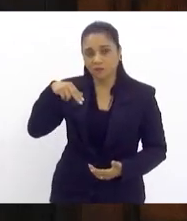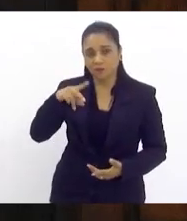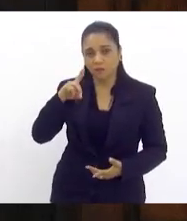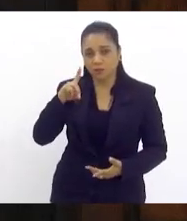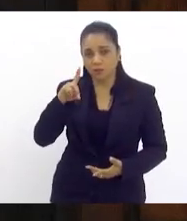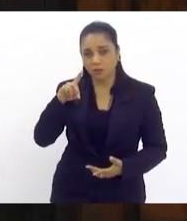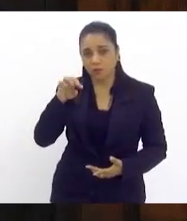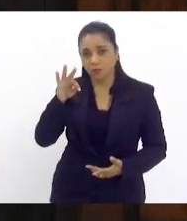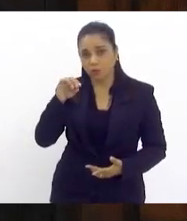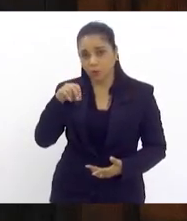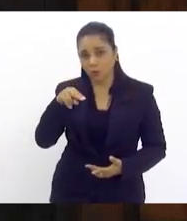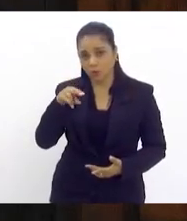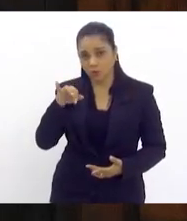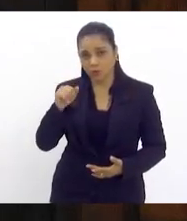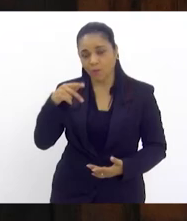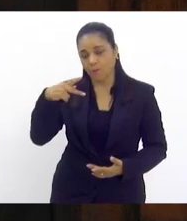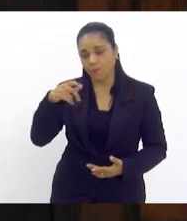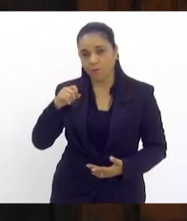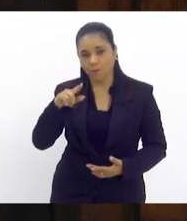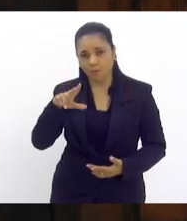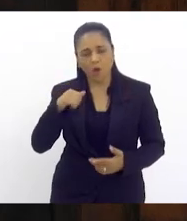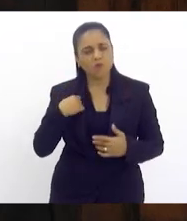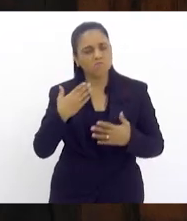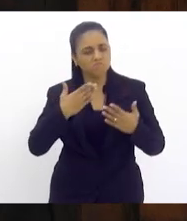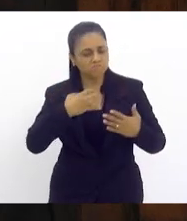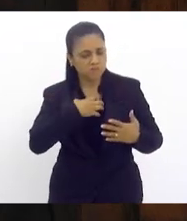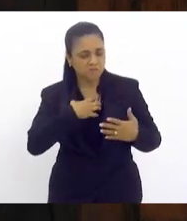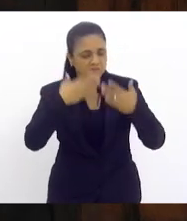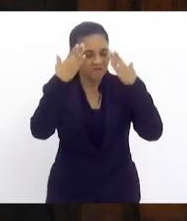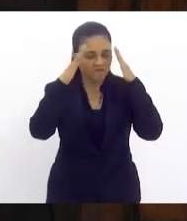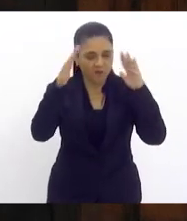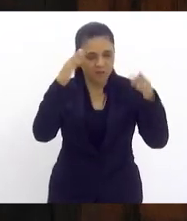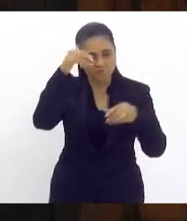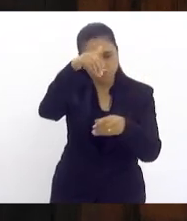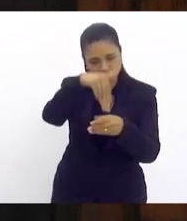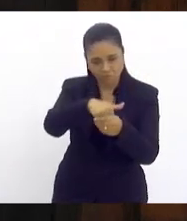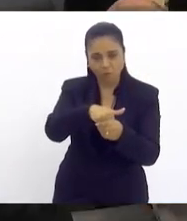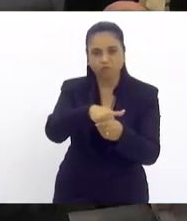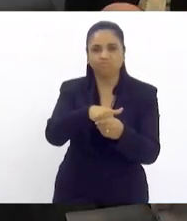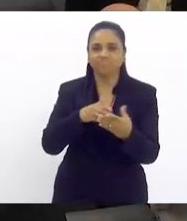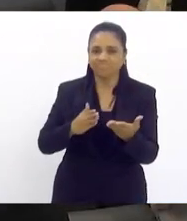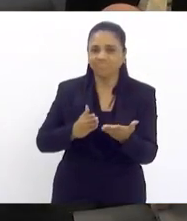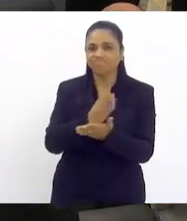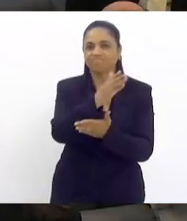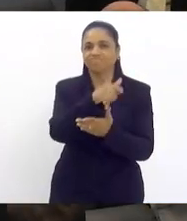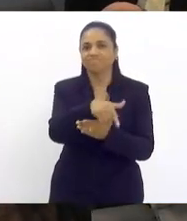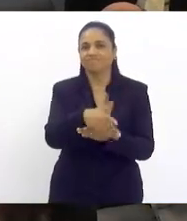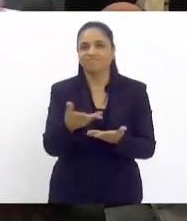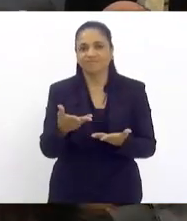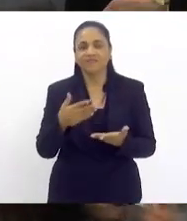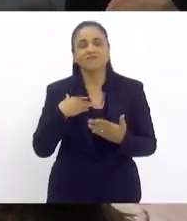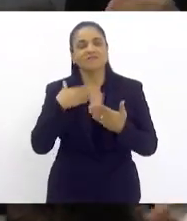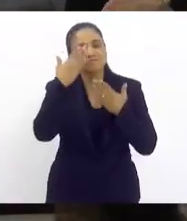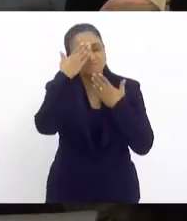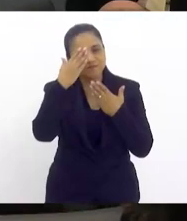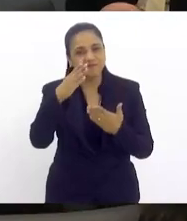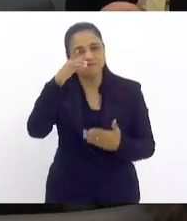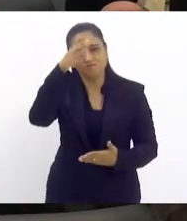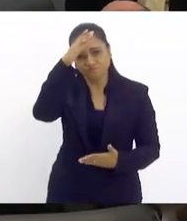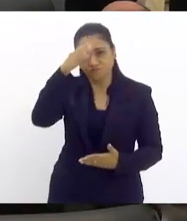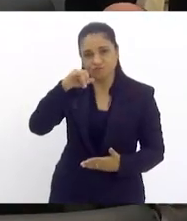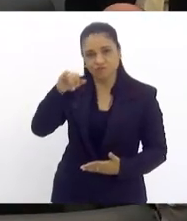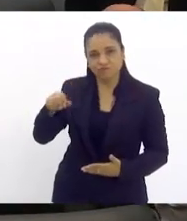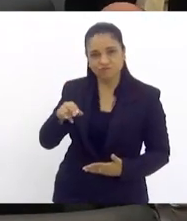Calma. E a gente fica muito feliz de estar aprovando hoje. O meu voto é favorável. Pela ordem, obrigado, presidente. Tia Ju.